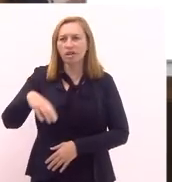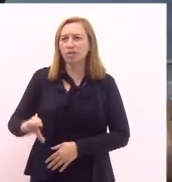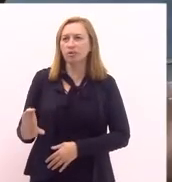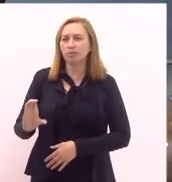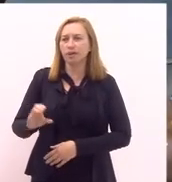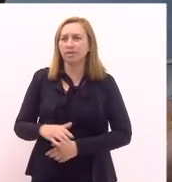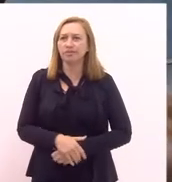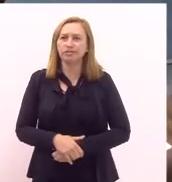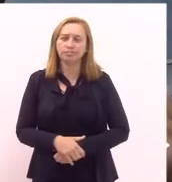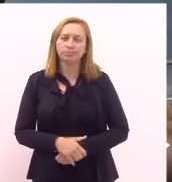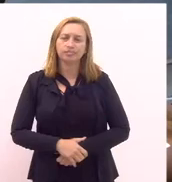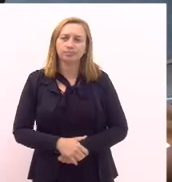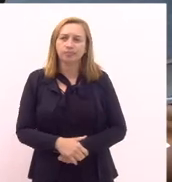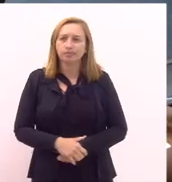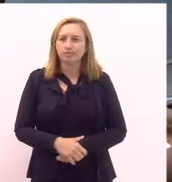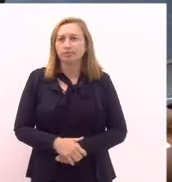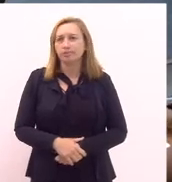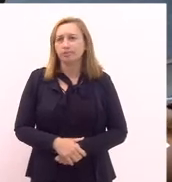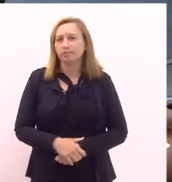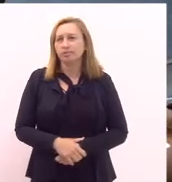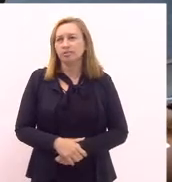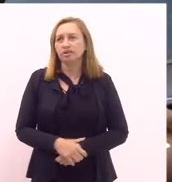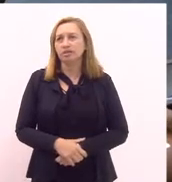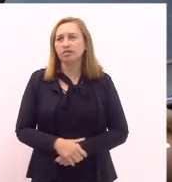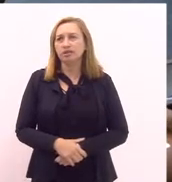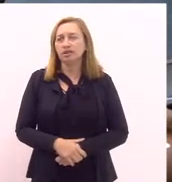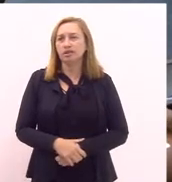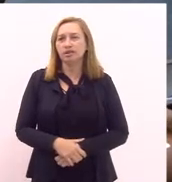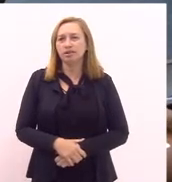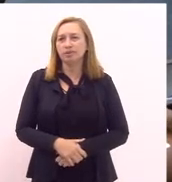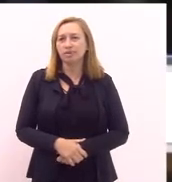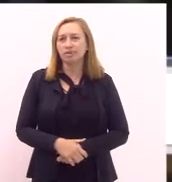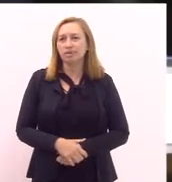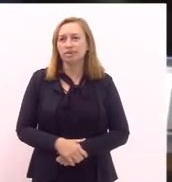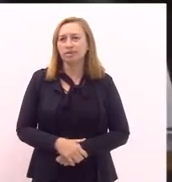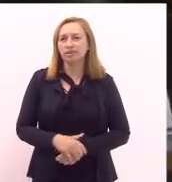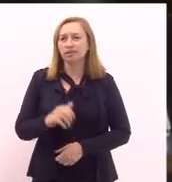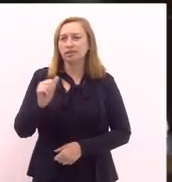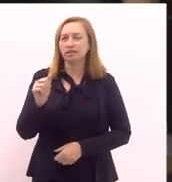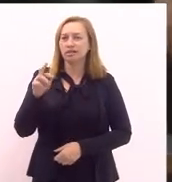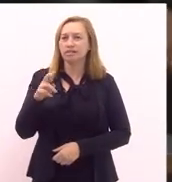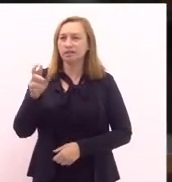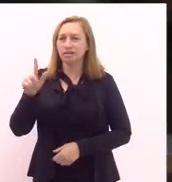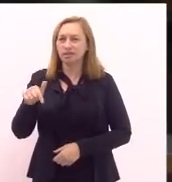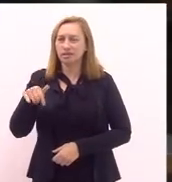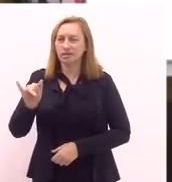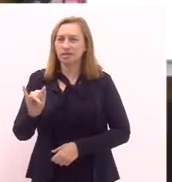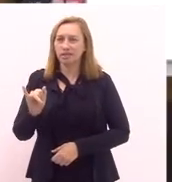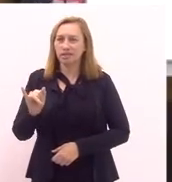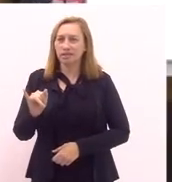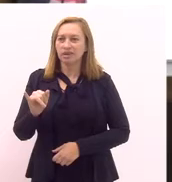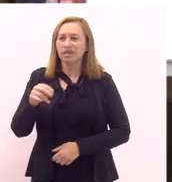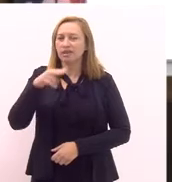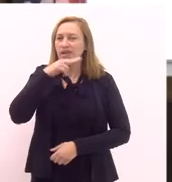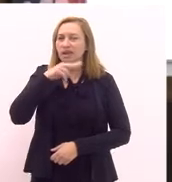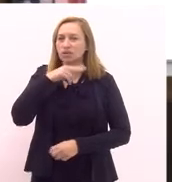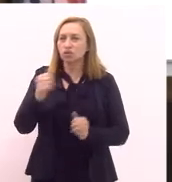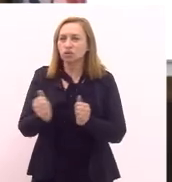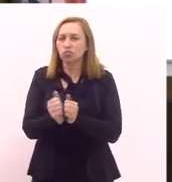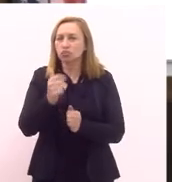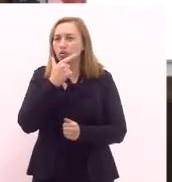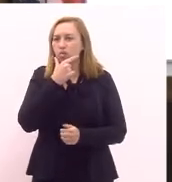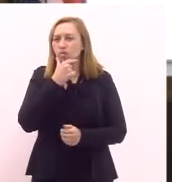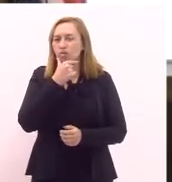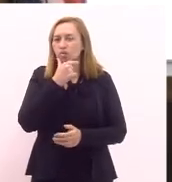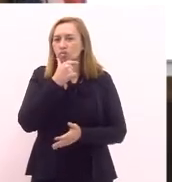minc G1 O Andrei Netto juntamente com a esposa